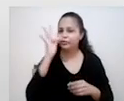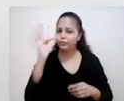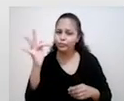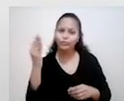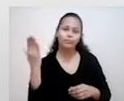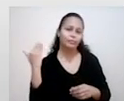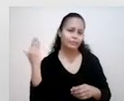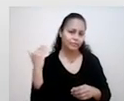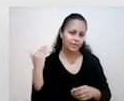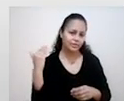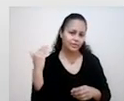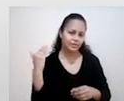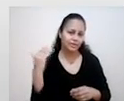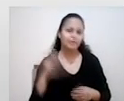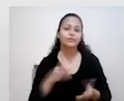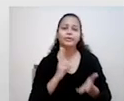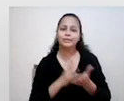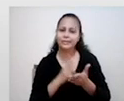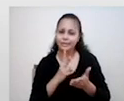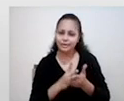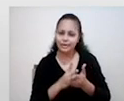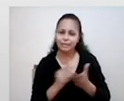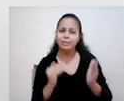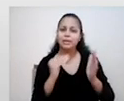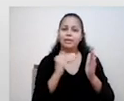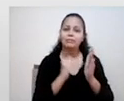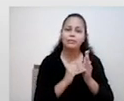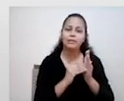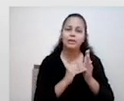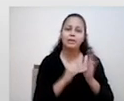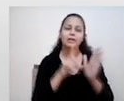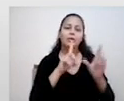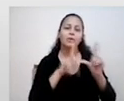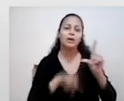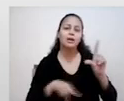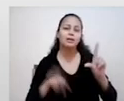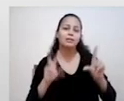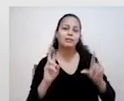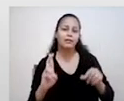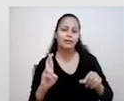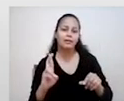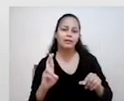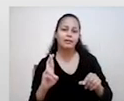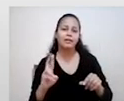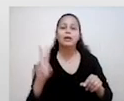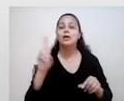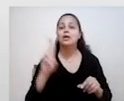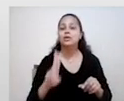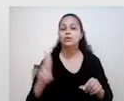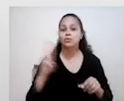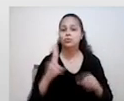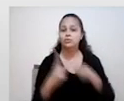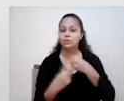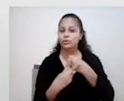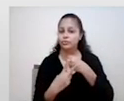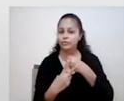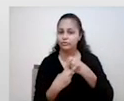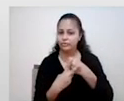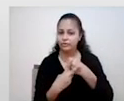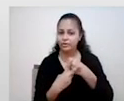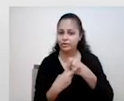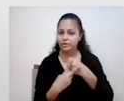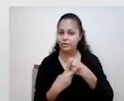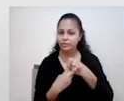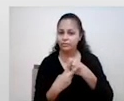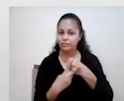diante. Ele vai ser sempre terminado em R e são usados, muitas vezes eles preferem usar os verbos a